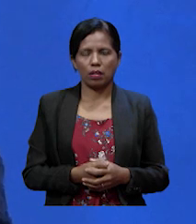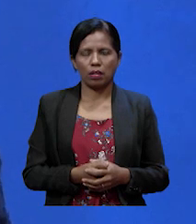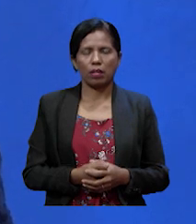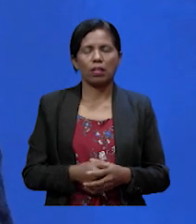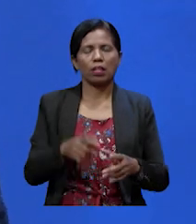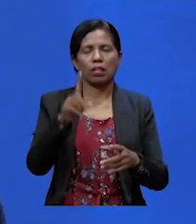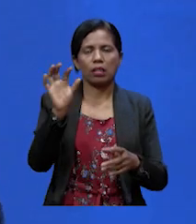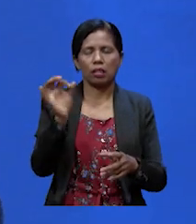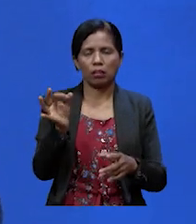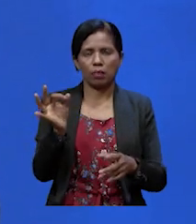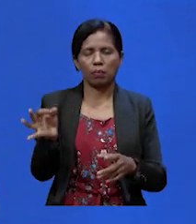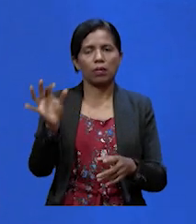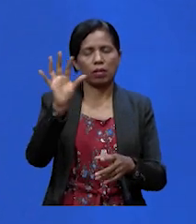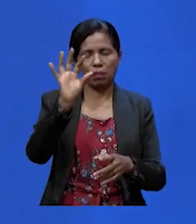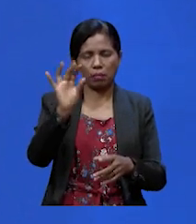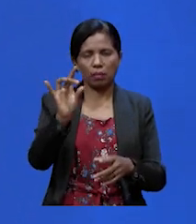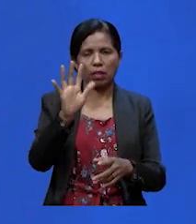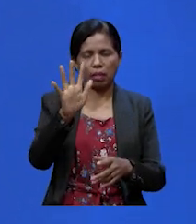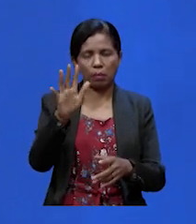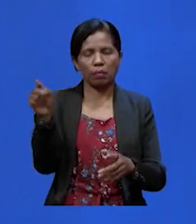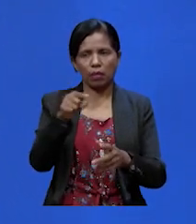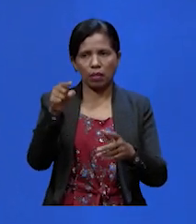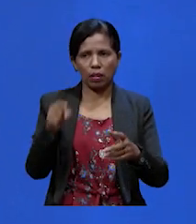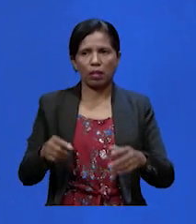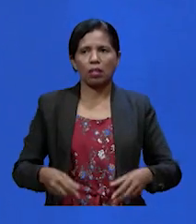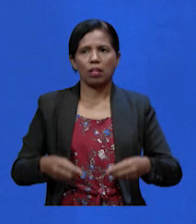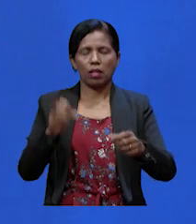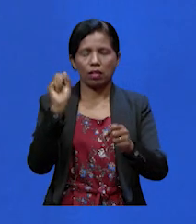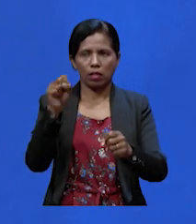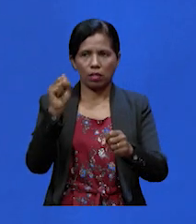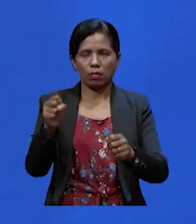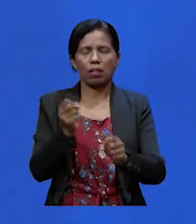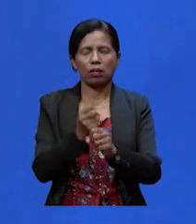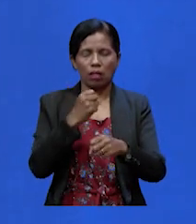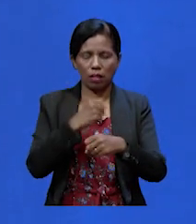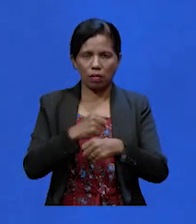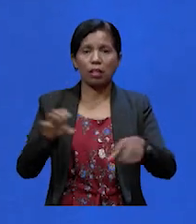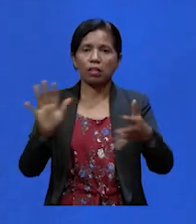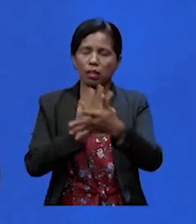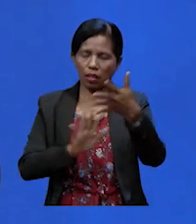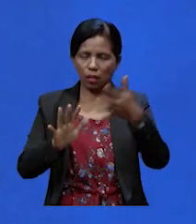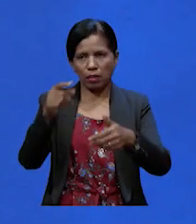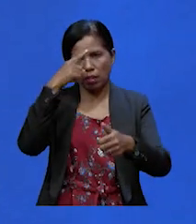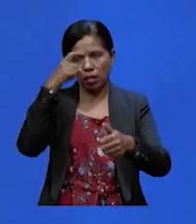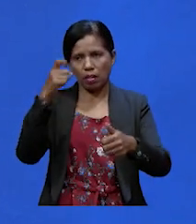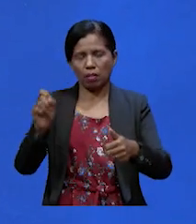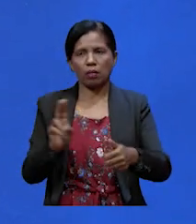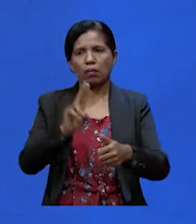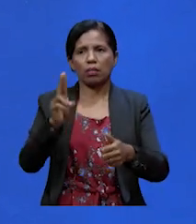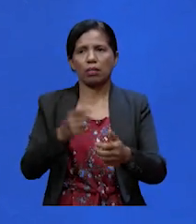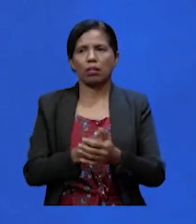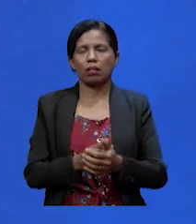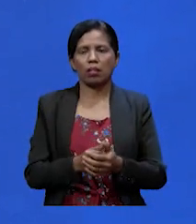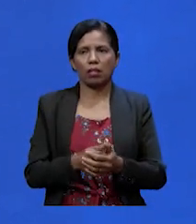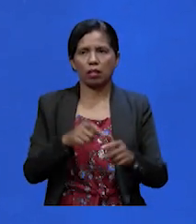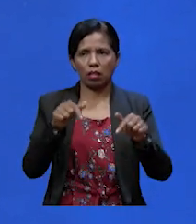95%, mas a equipa Missão Lepra decide no concorda a tuhalo na inauguração, tamba aproveita Sr. Brent